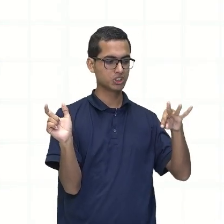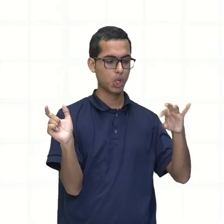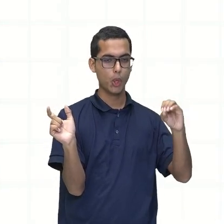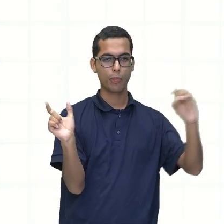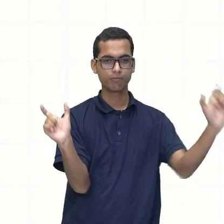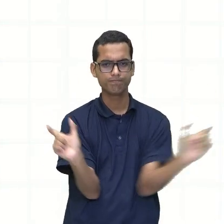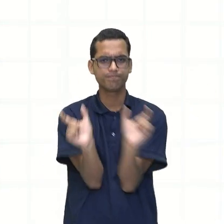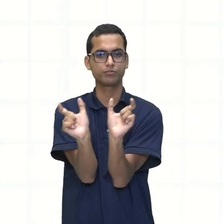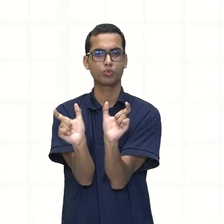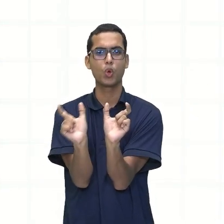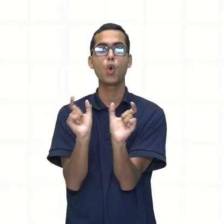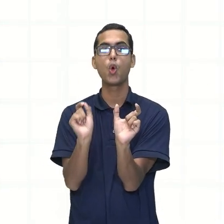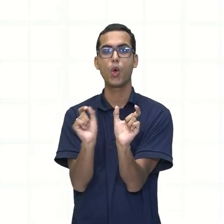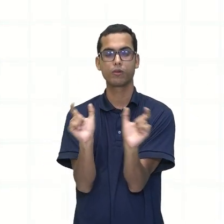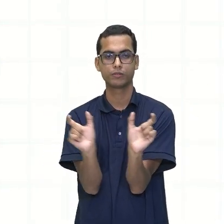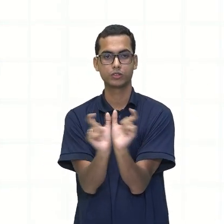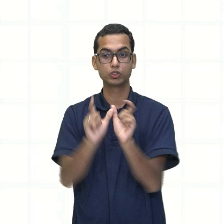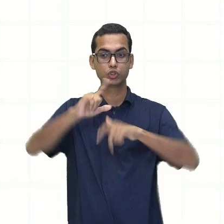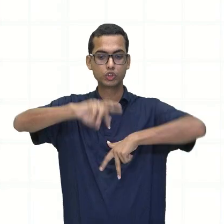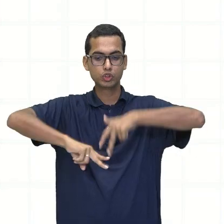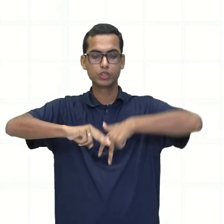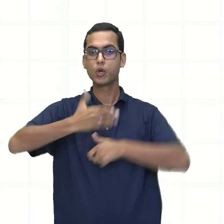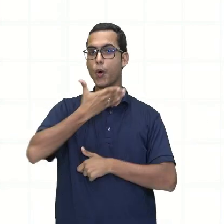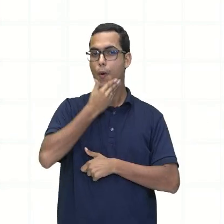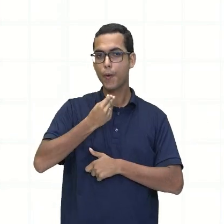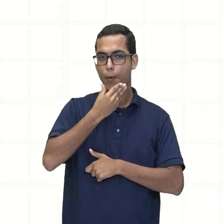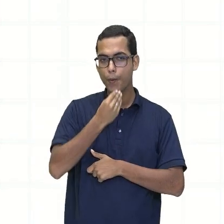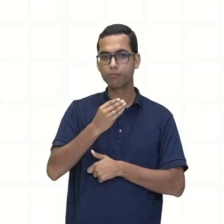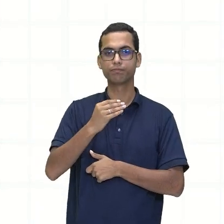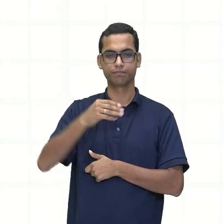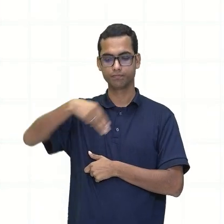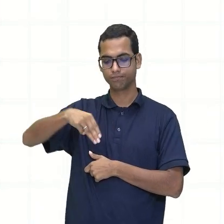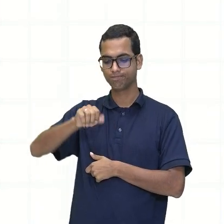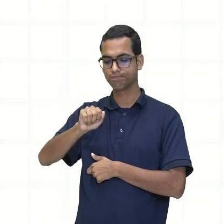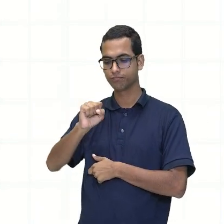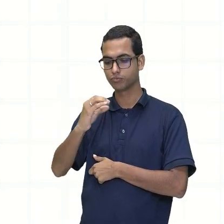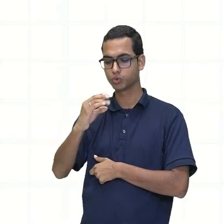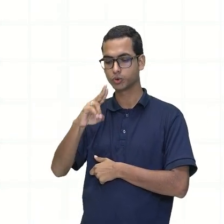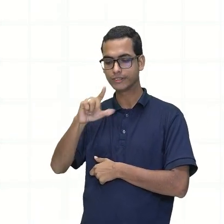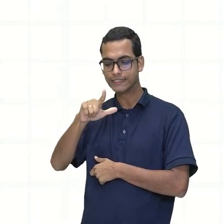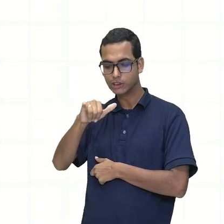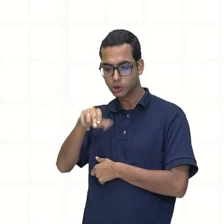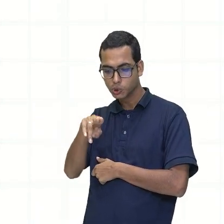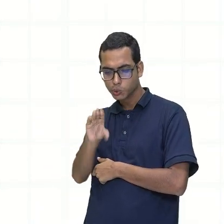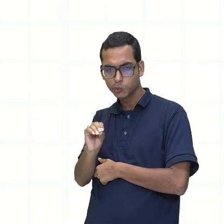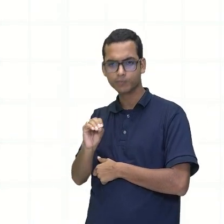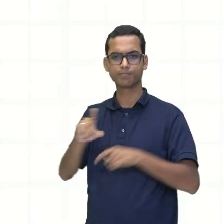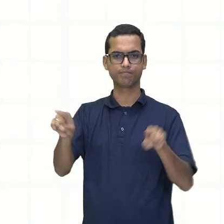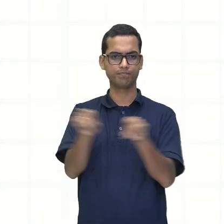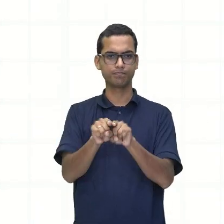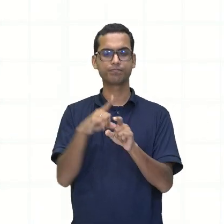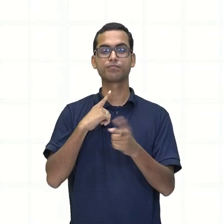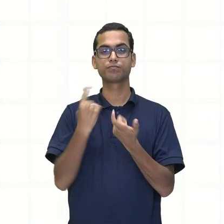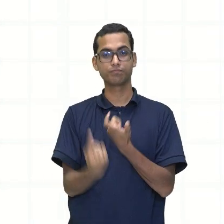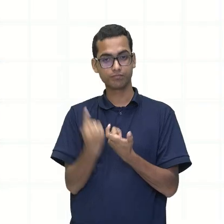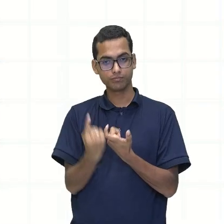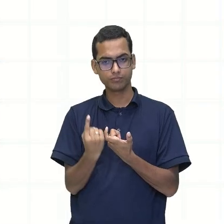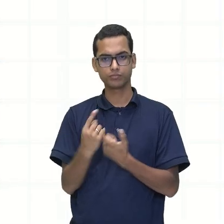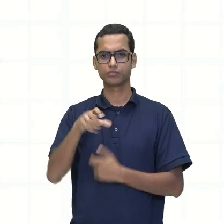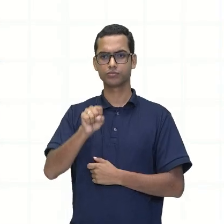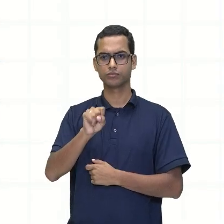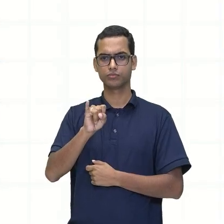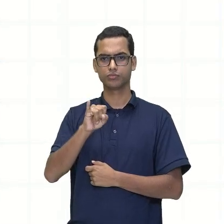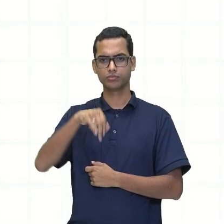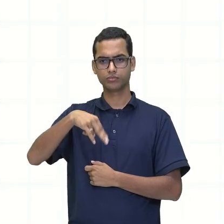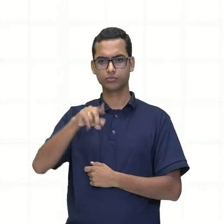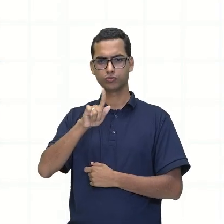Ó, masculino, né? Vou botar um M de masculino. E também estão o quê? No singular.